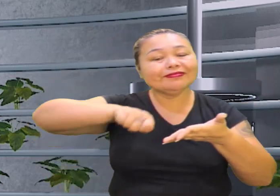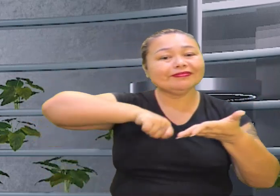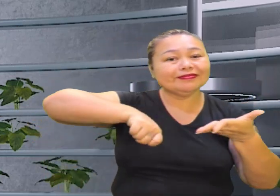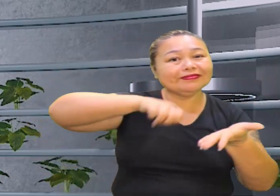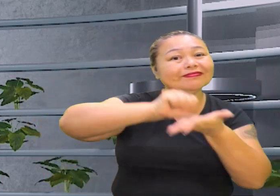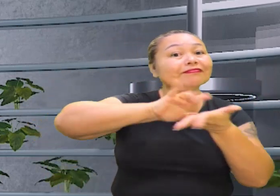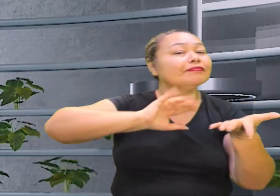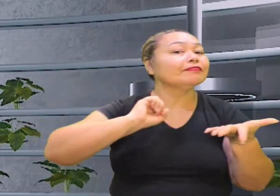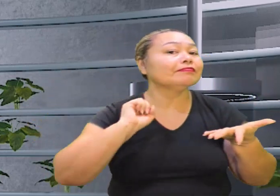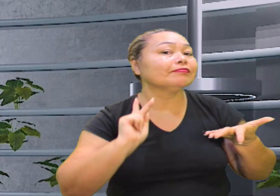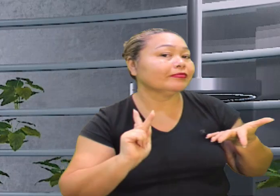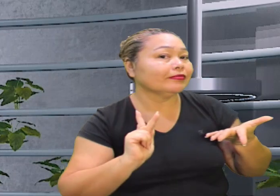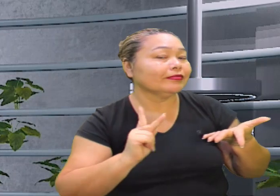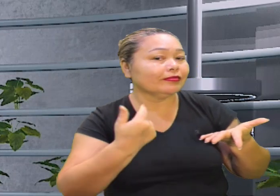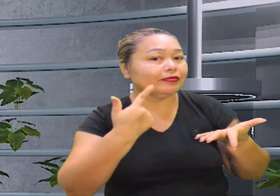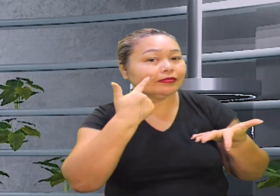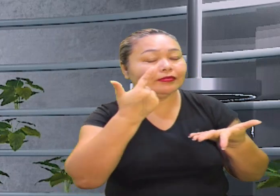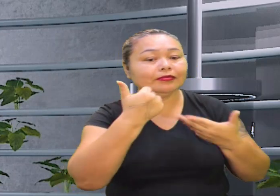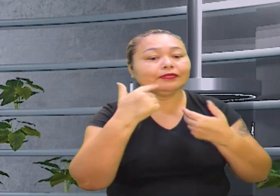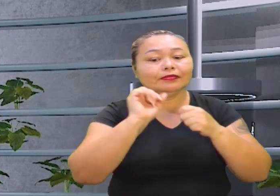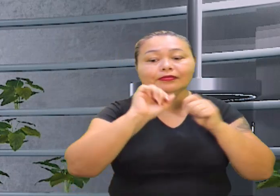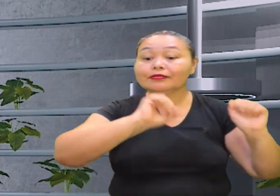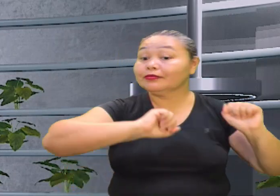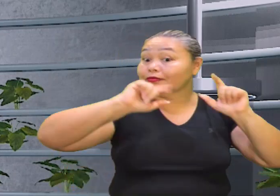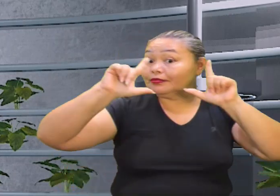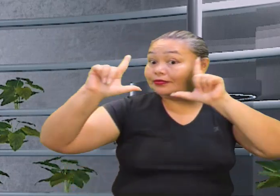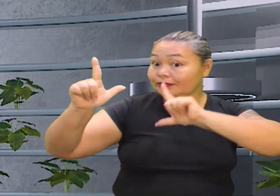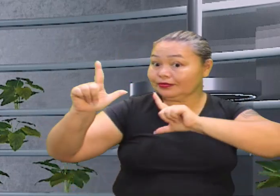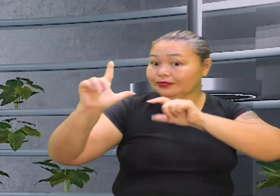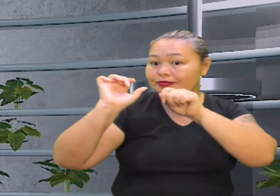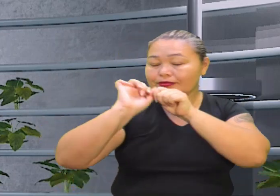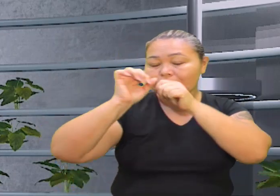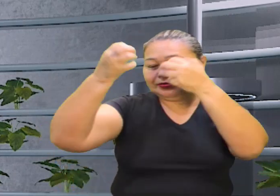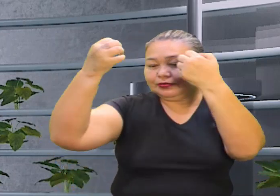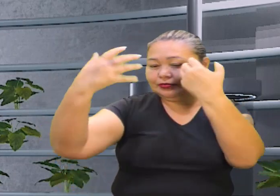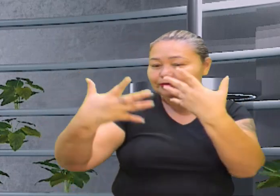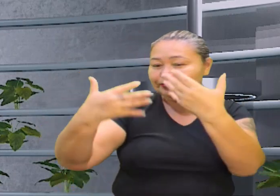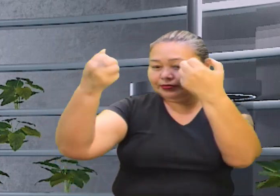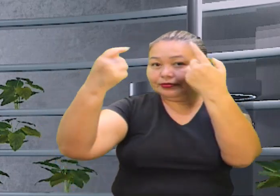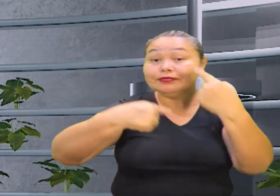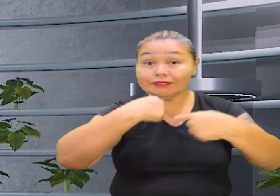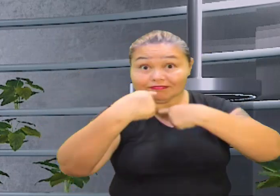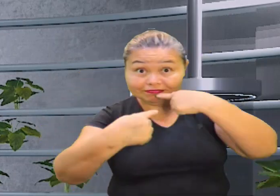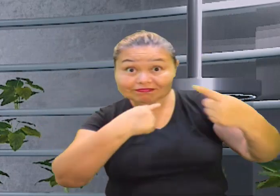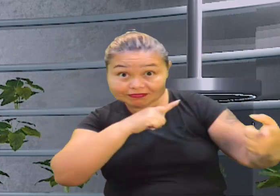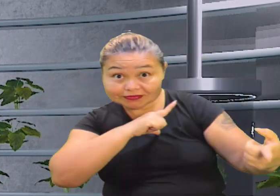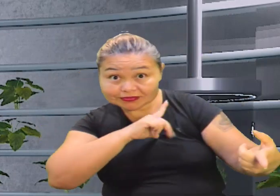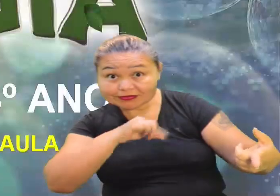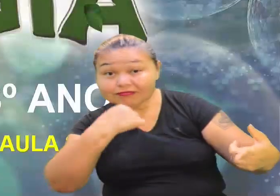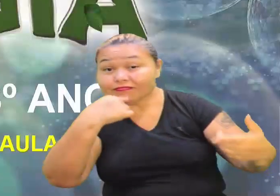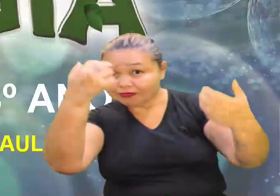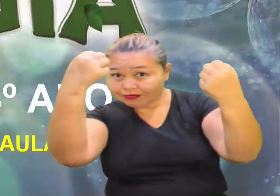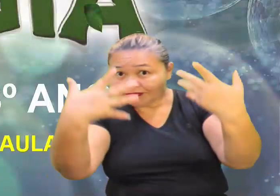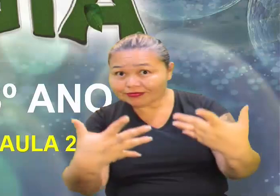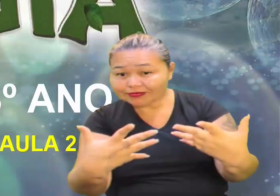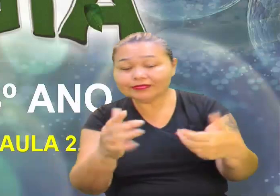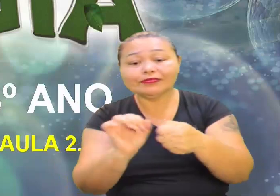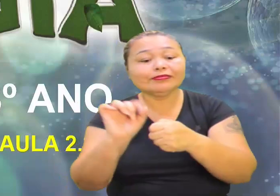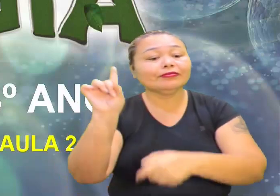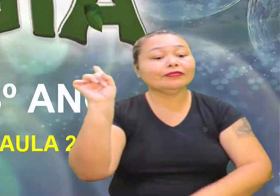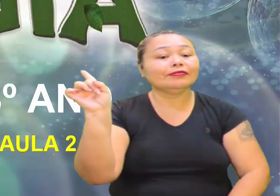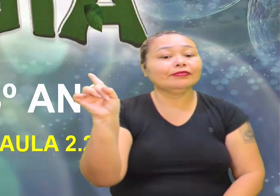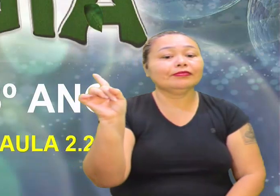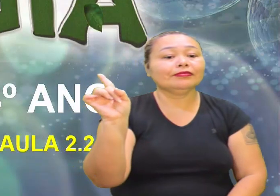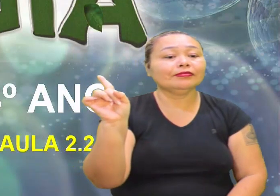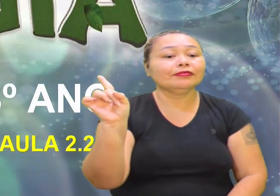atividades, ok? Então eu vou pedir para o meu diretor colocar aí na tela e a gente vai esclarecendo qualquer dúvida que possa ter ficado. De olho. Olha